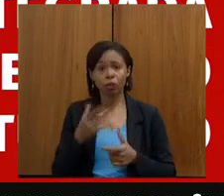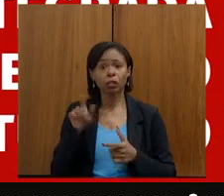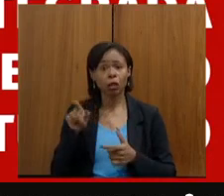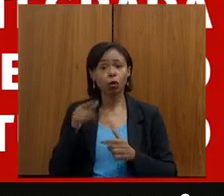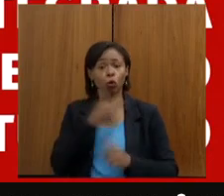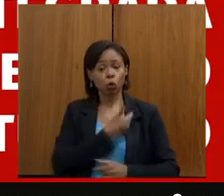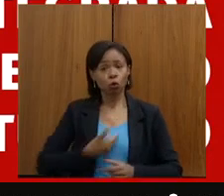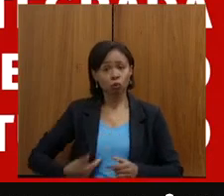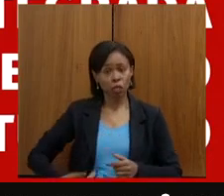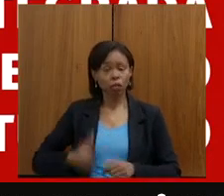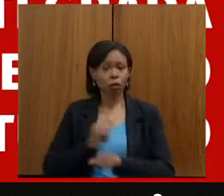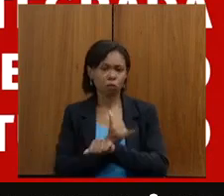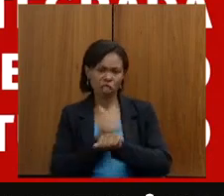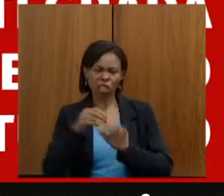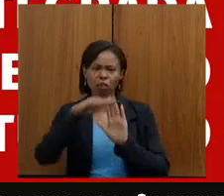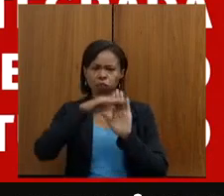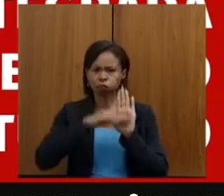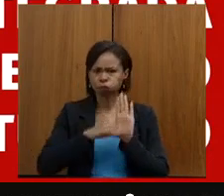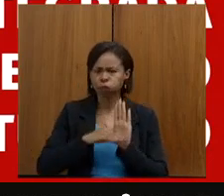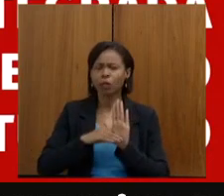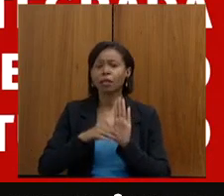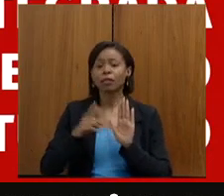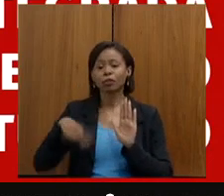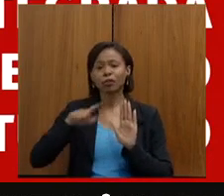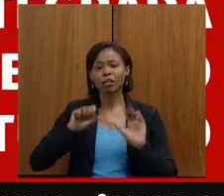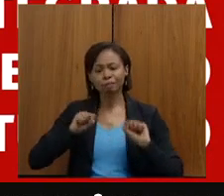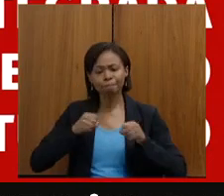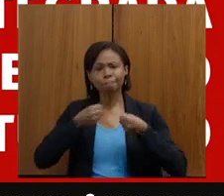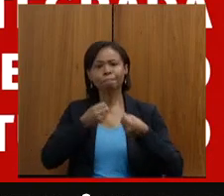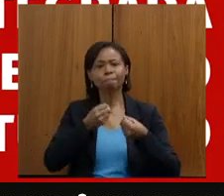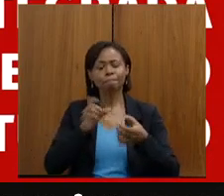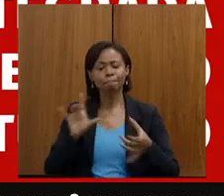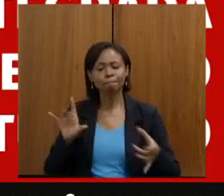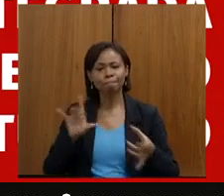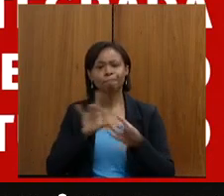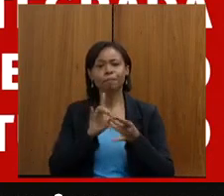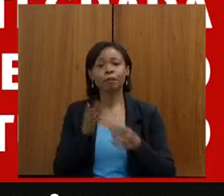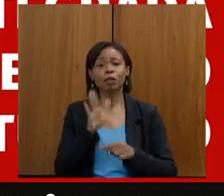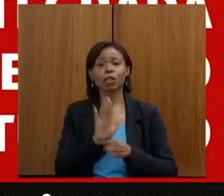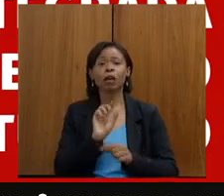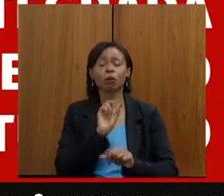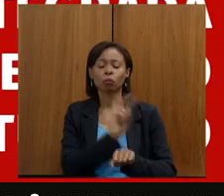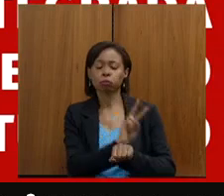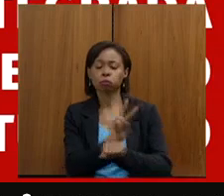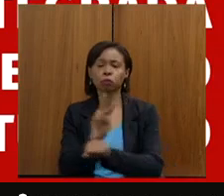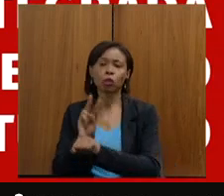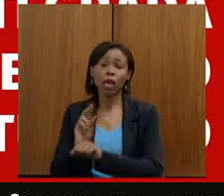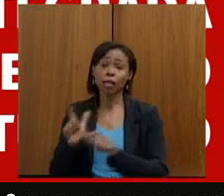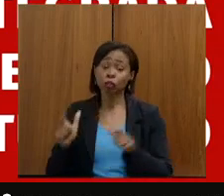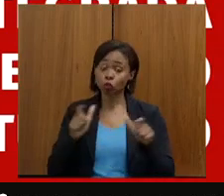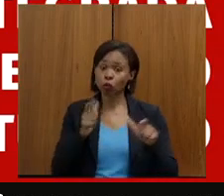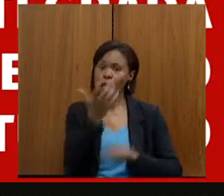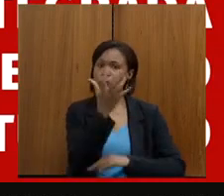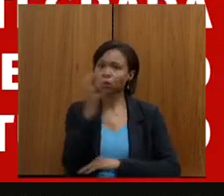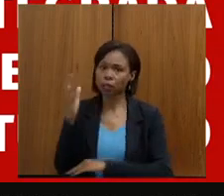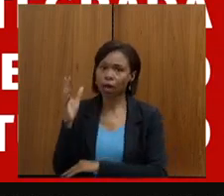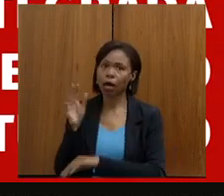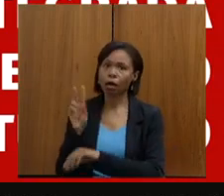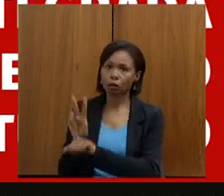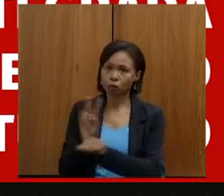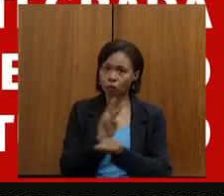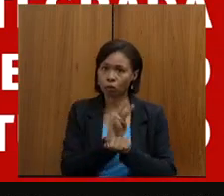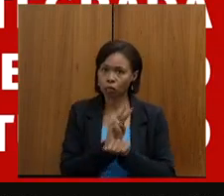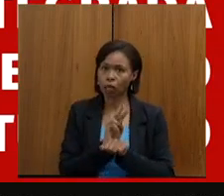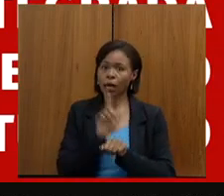estamos ao que a gente já fazia ali gente tá dando uma roupagem o fortalecimento para preservar esses esses locais para dar uma a gente